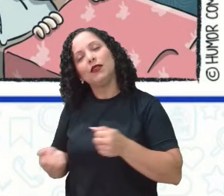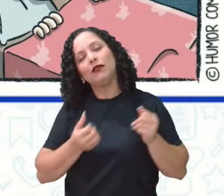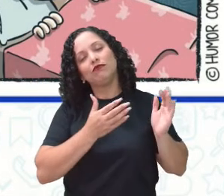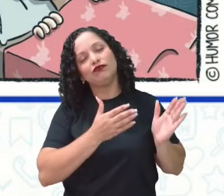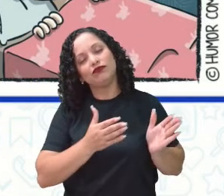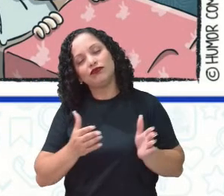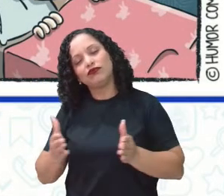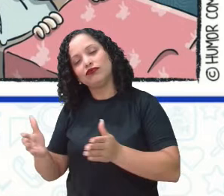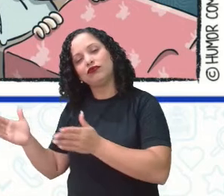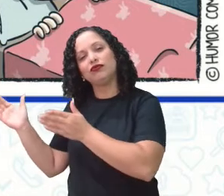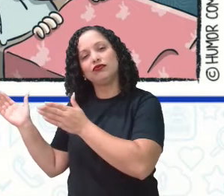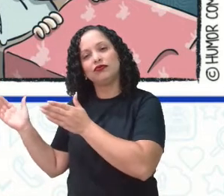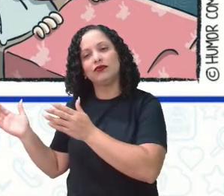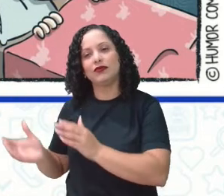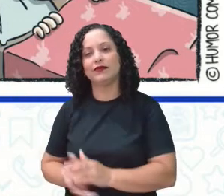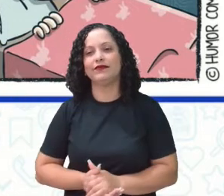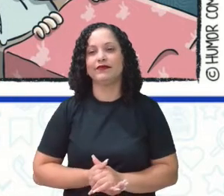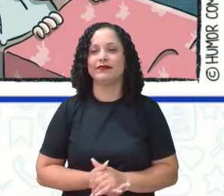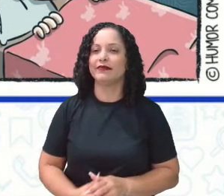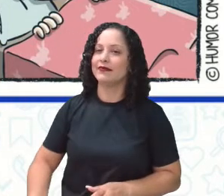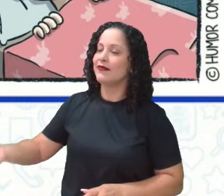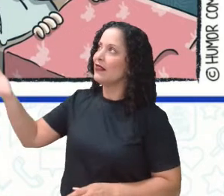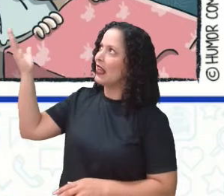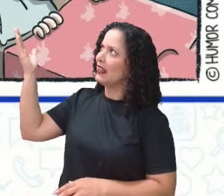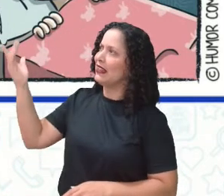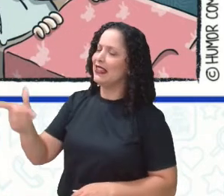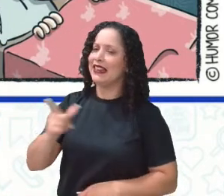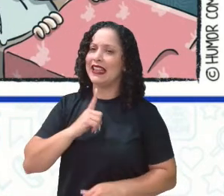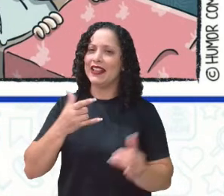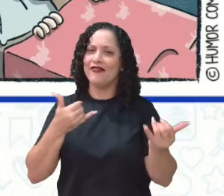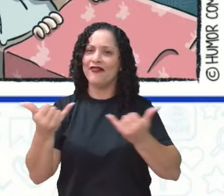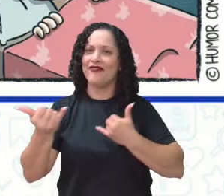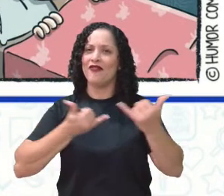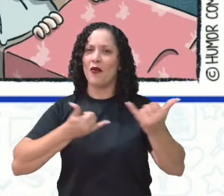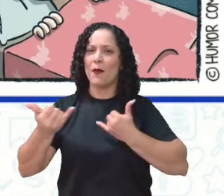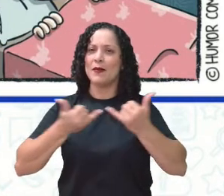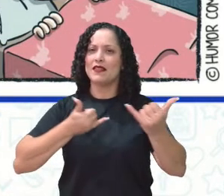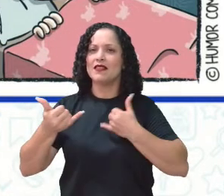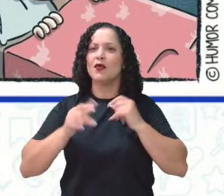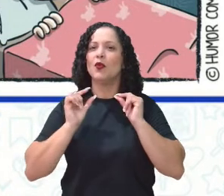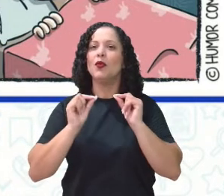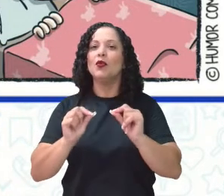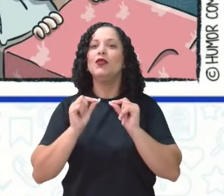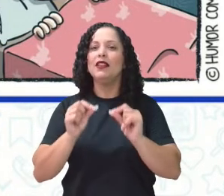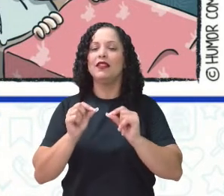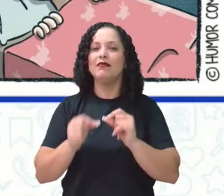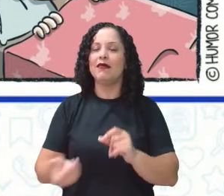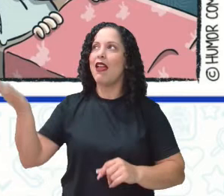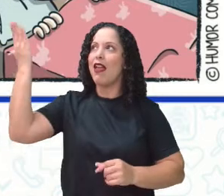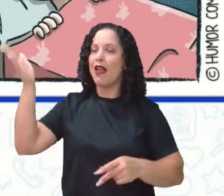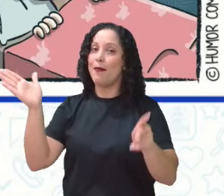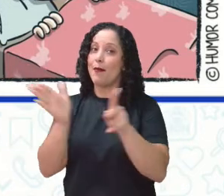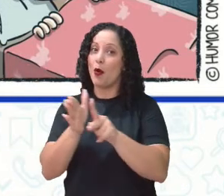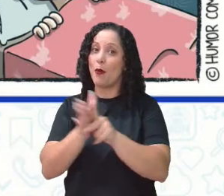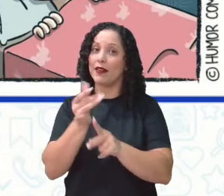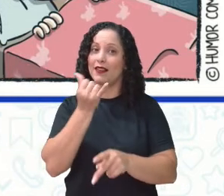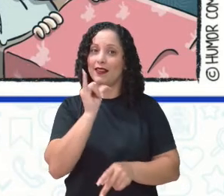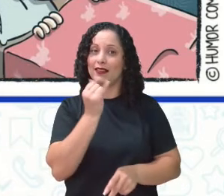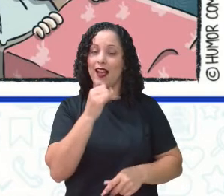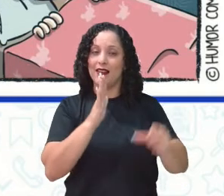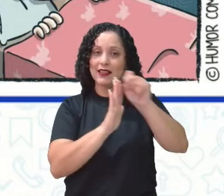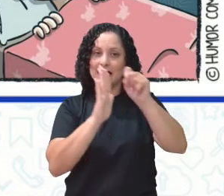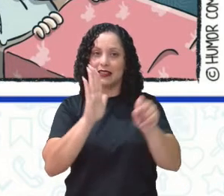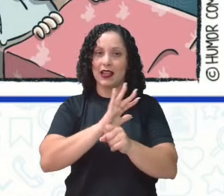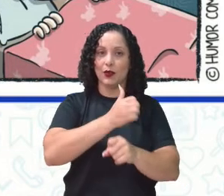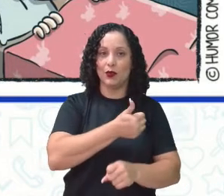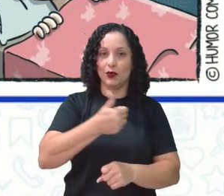gente, essa tirinha aqui, ela tem informação aqui, Pisa, Itália, século... 12. Nós temos 12 aqui, não